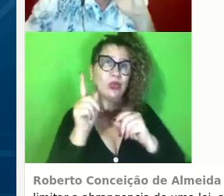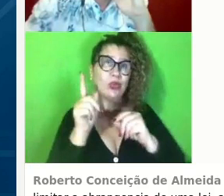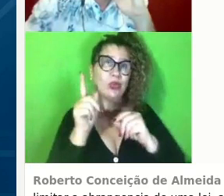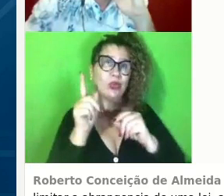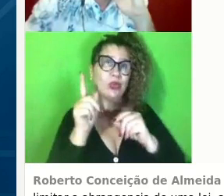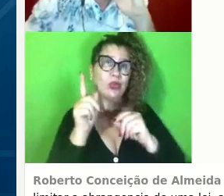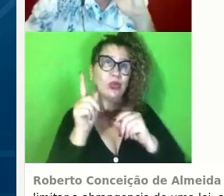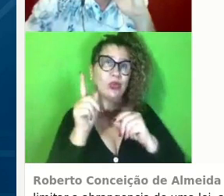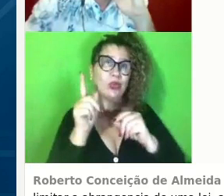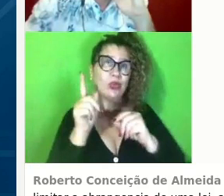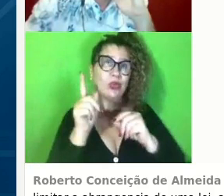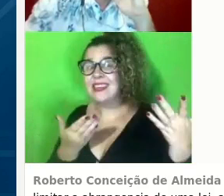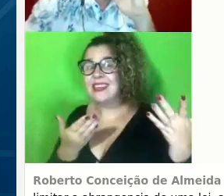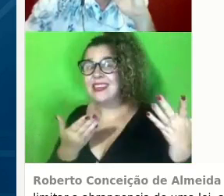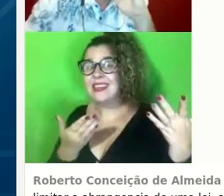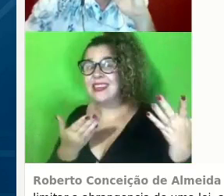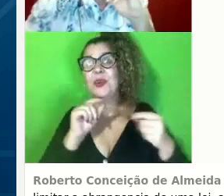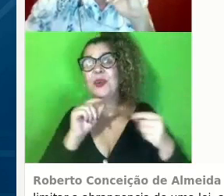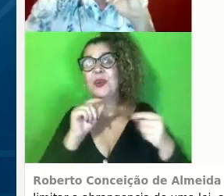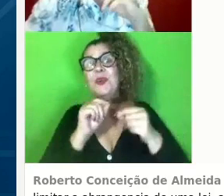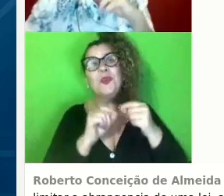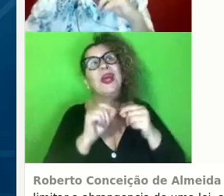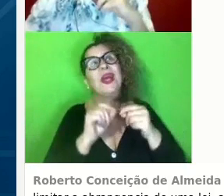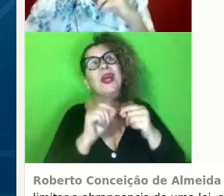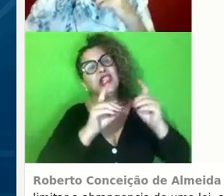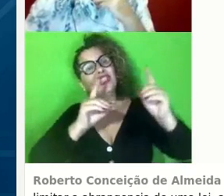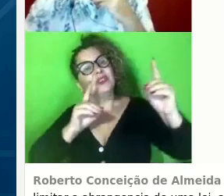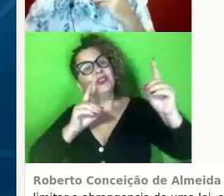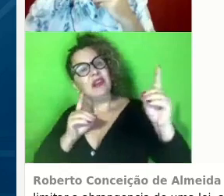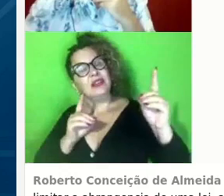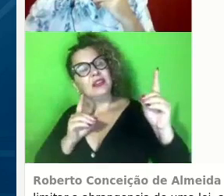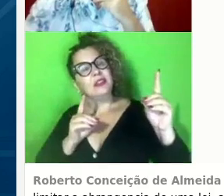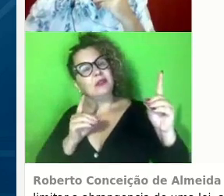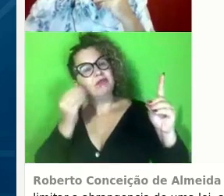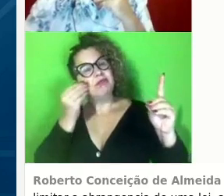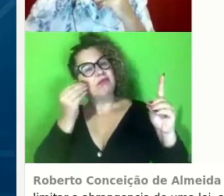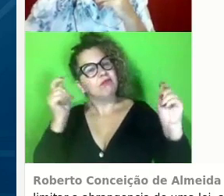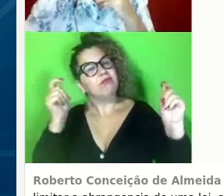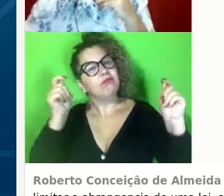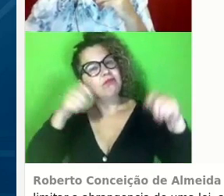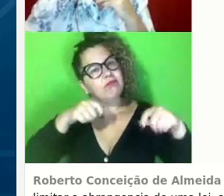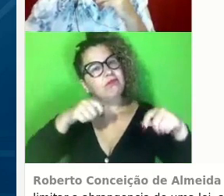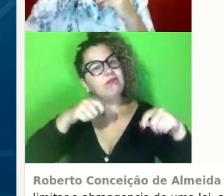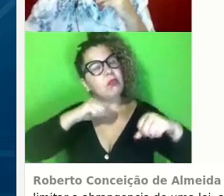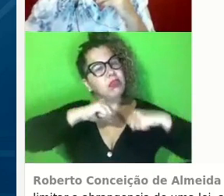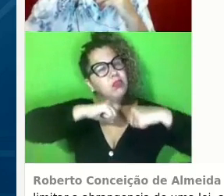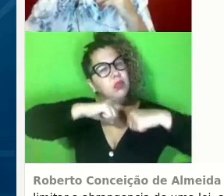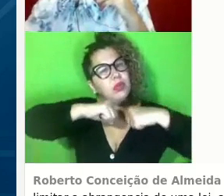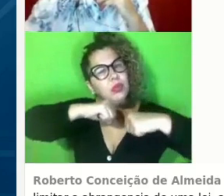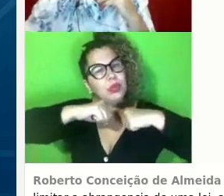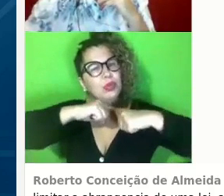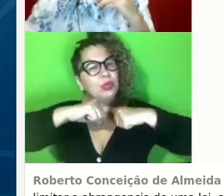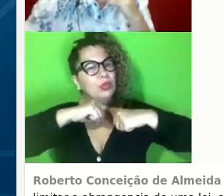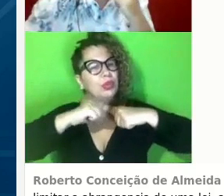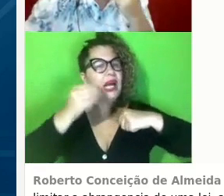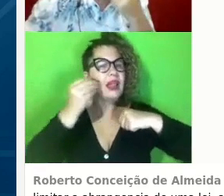e nos distância, a gente possa estar aí debatendo, buscando solução,